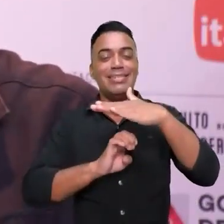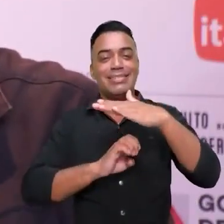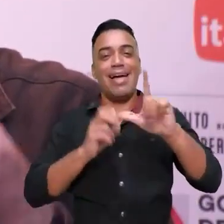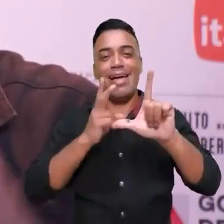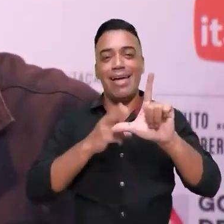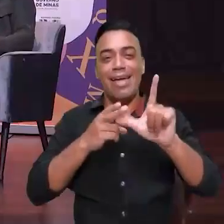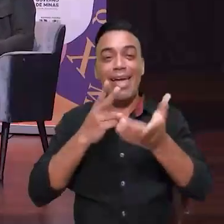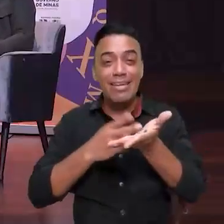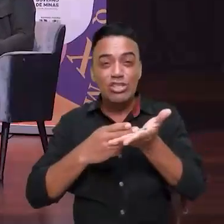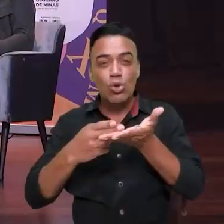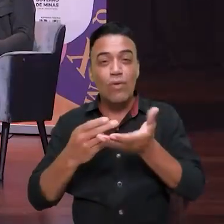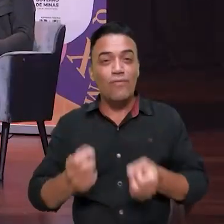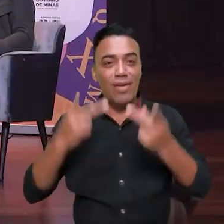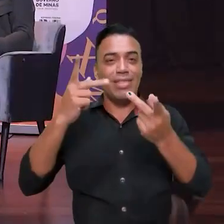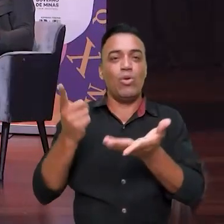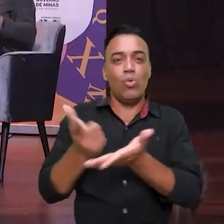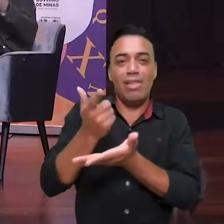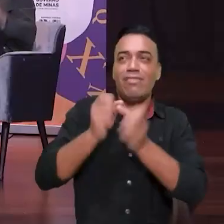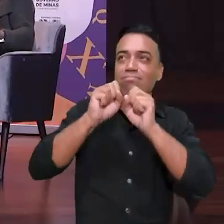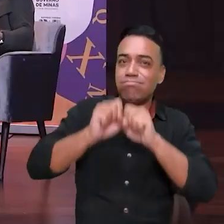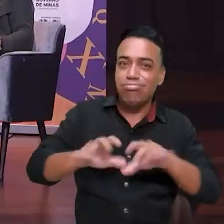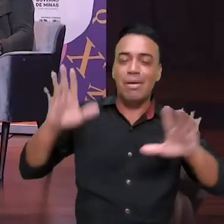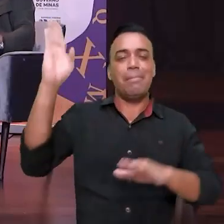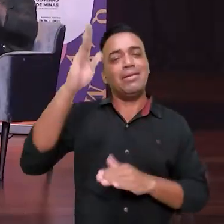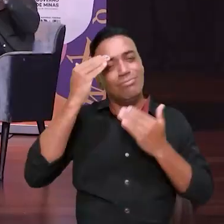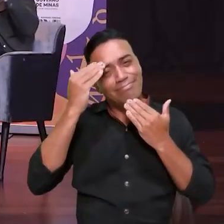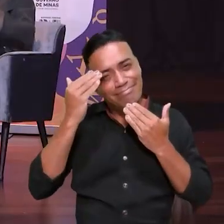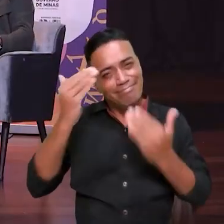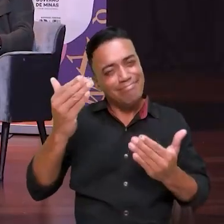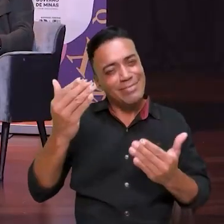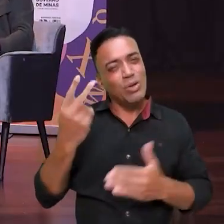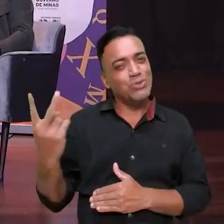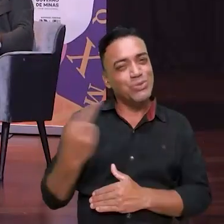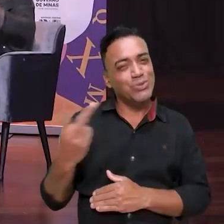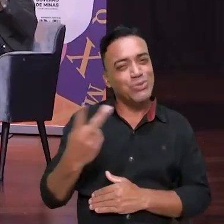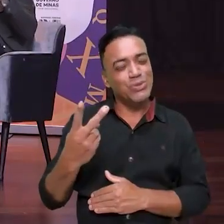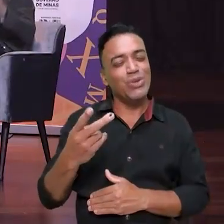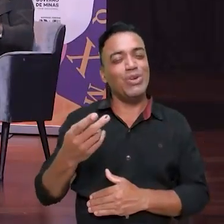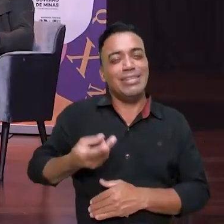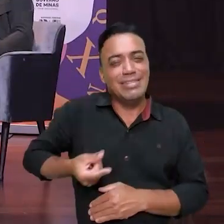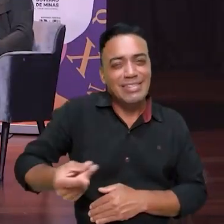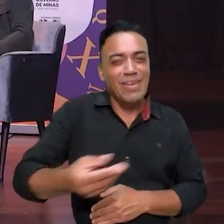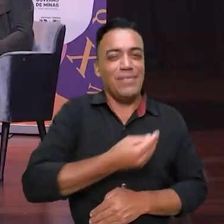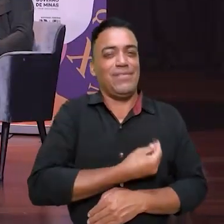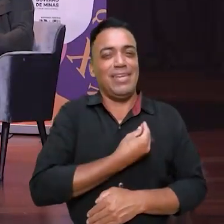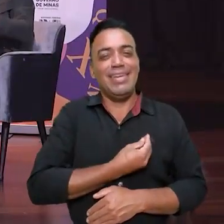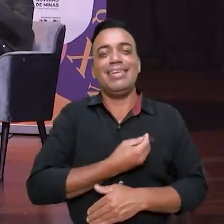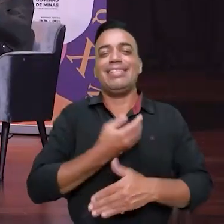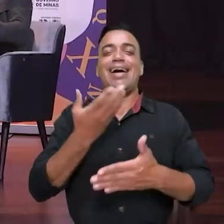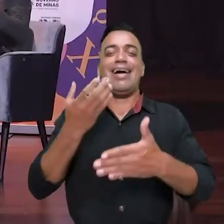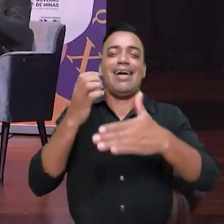e estão vendendo livros pelo Brasil. Então, Raik, o meu agradecimento, Suelen, o meu agradecimento, vida longa à editora